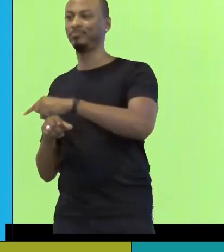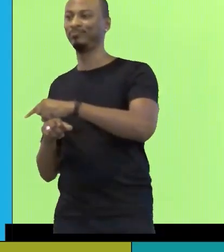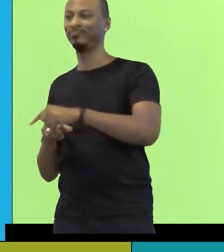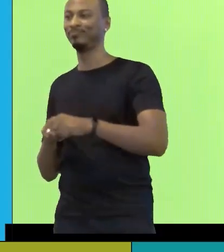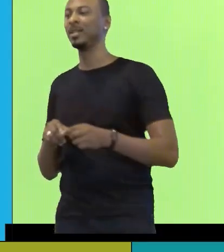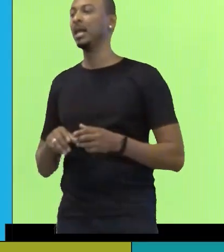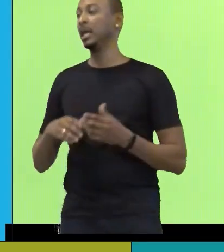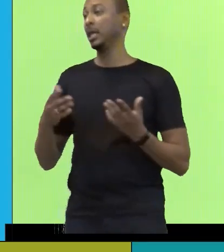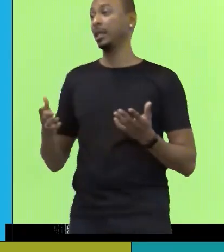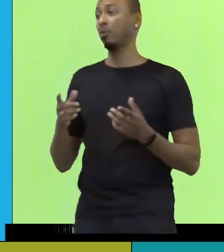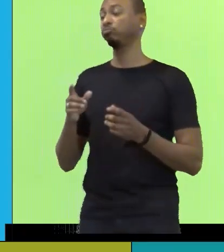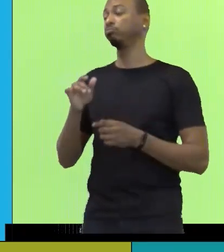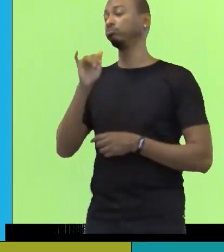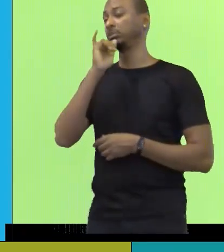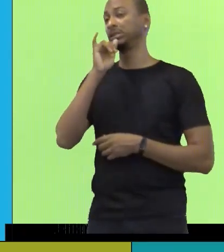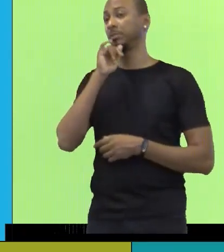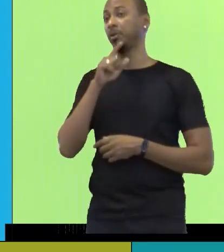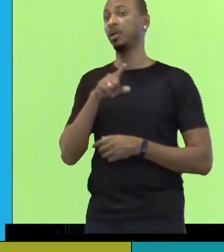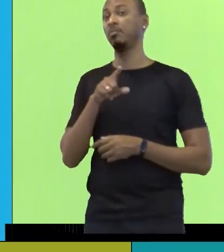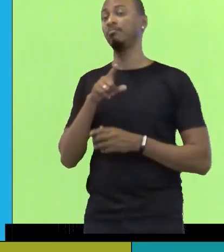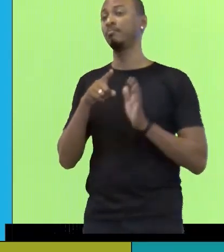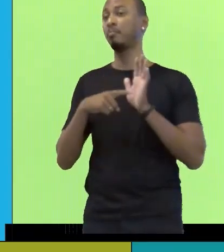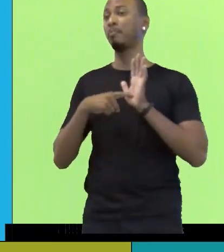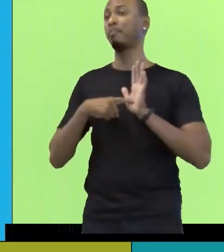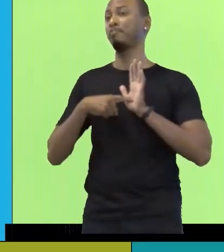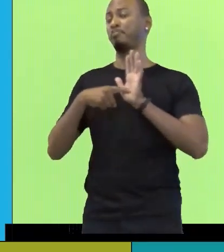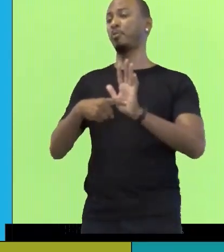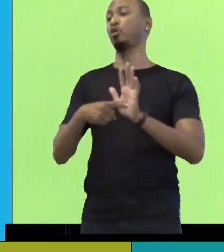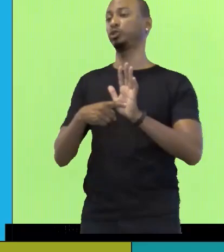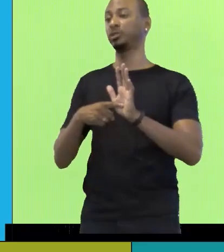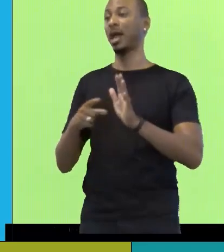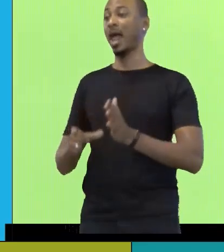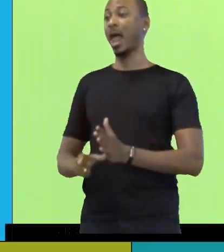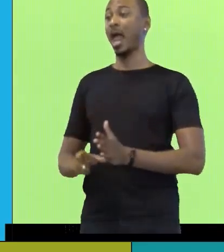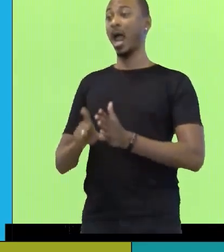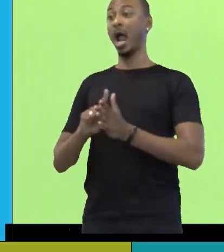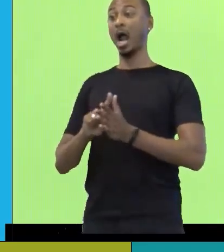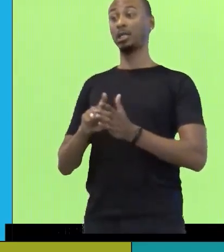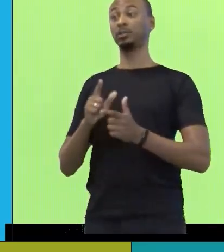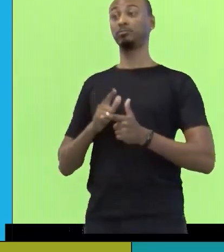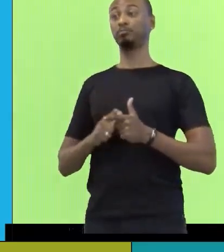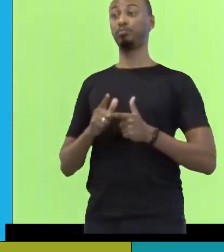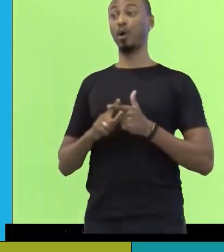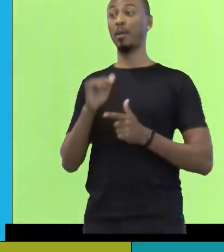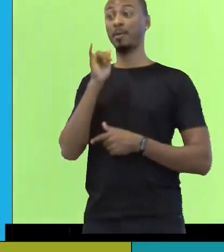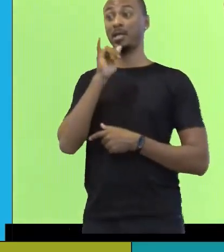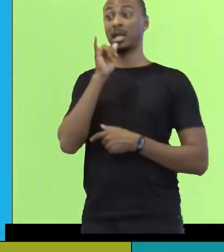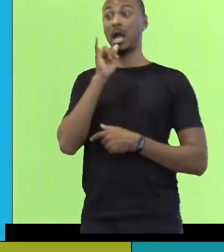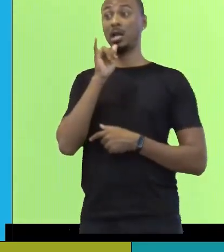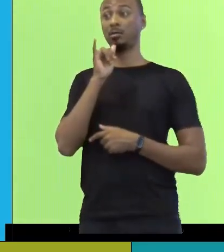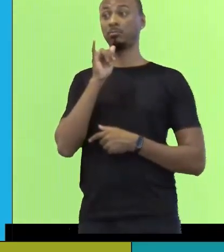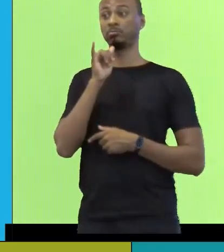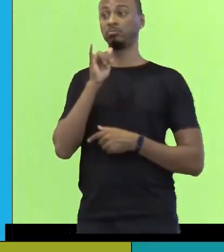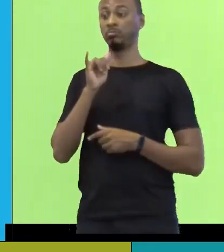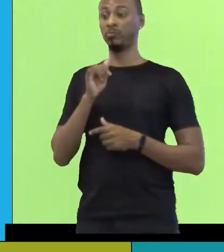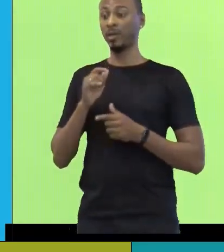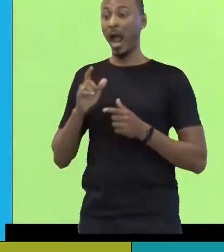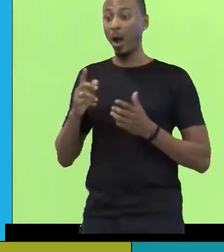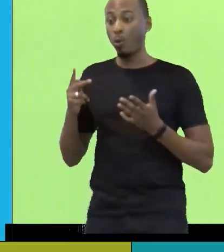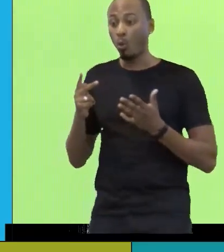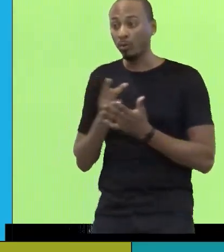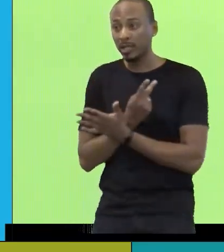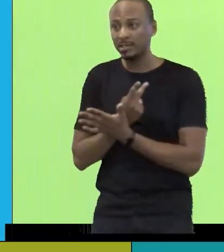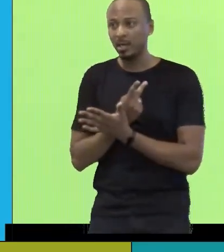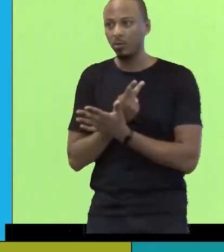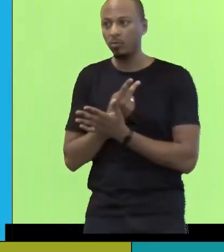lançado um olhar que antecedeu muitos dos problemas que a Itália viveria nos anos seguintes. Maquiavel, ele foi